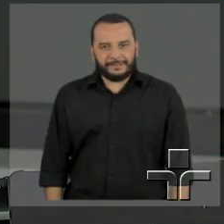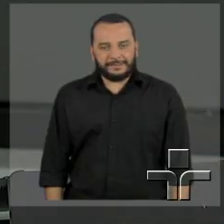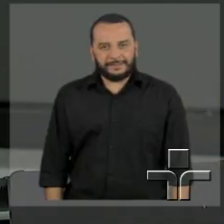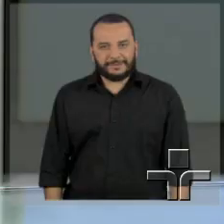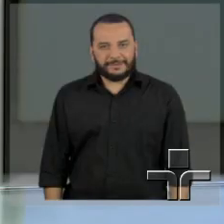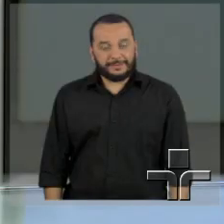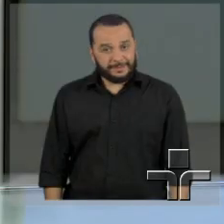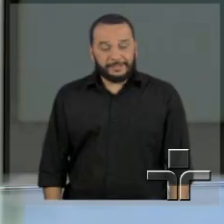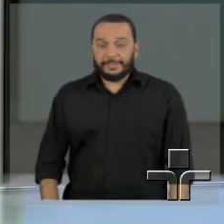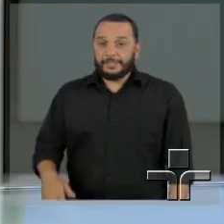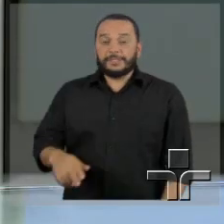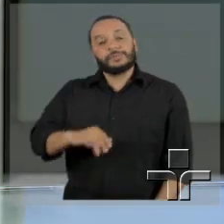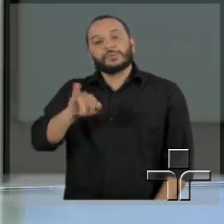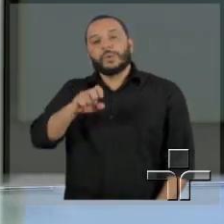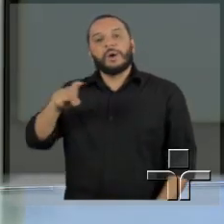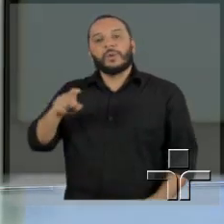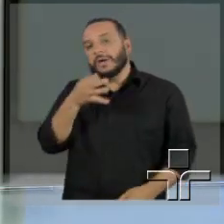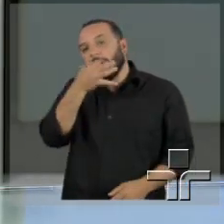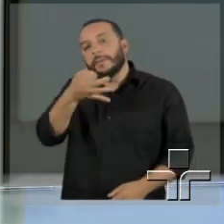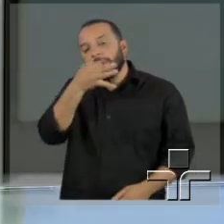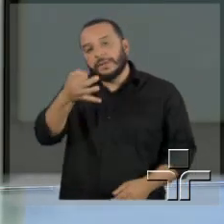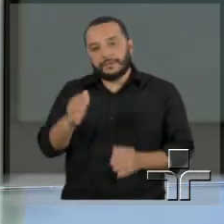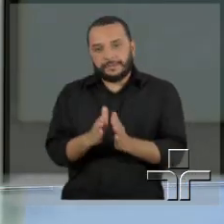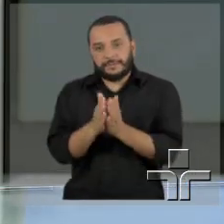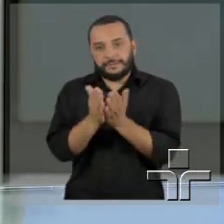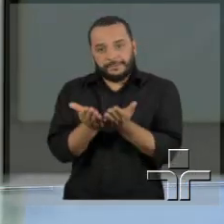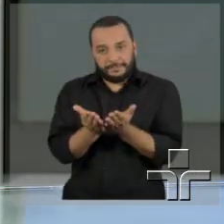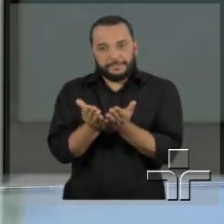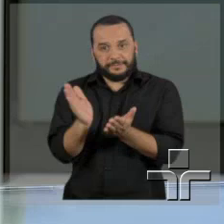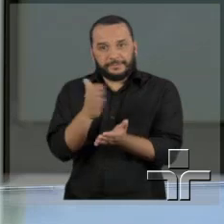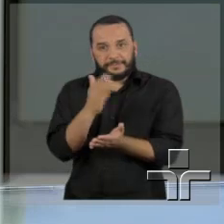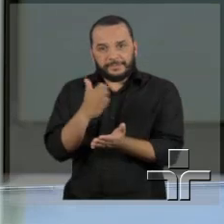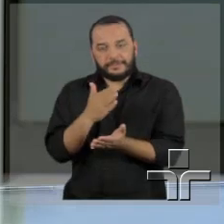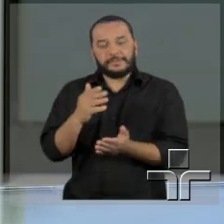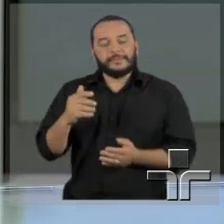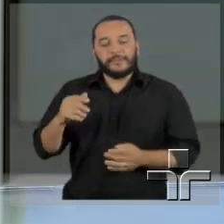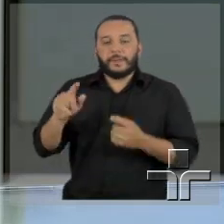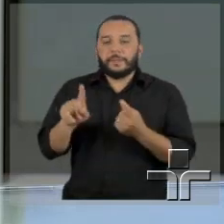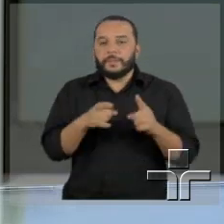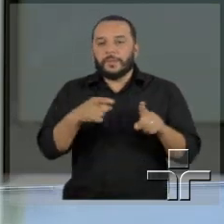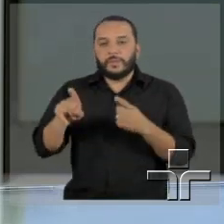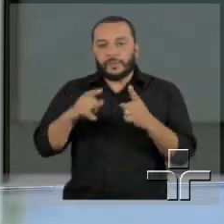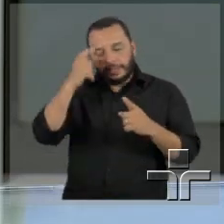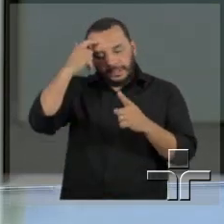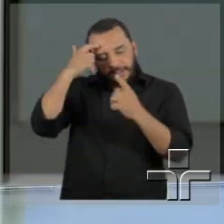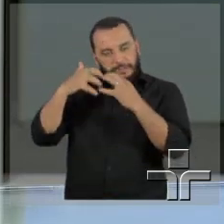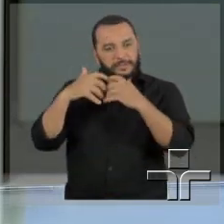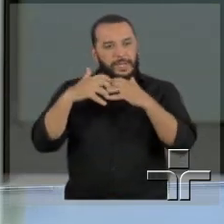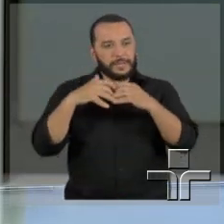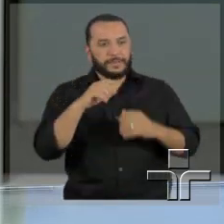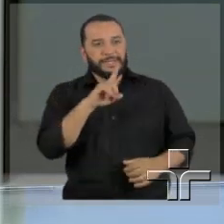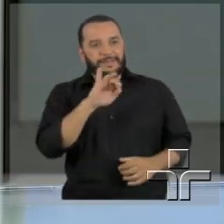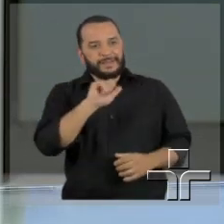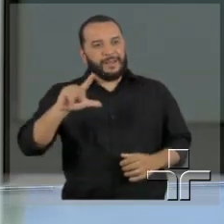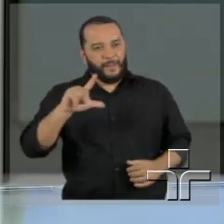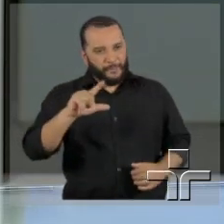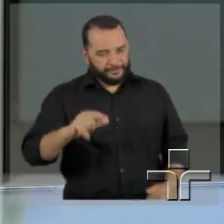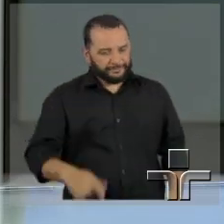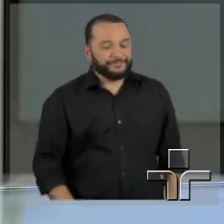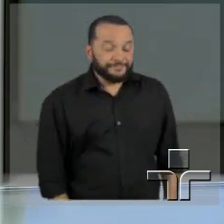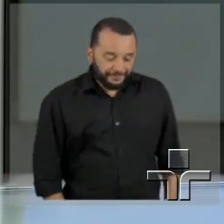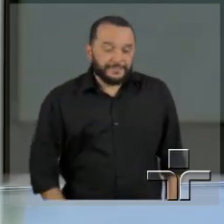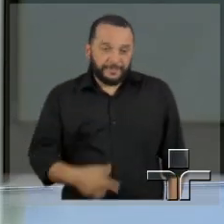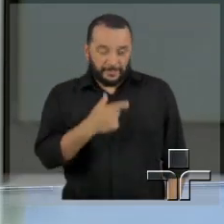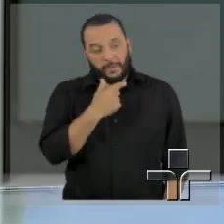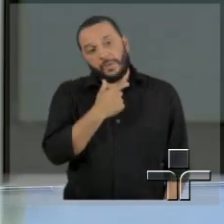João, manda, seu livro. Essa é a Música no Seu Cérebro, do Daniel Levitin. Ele é um cara